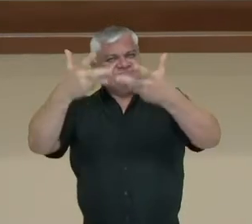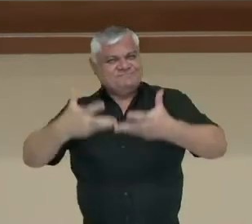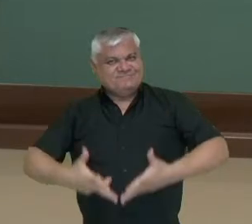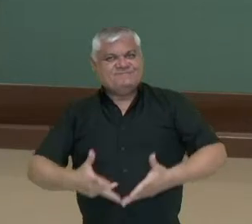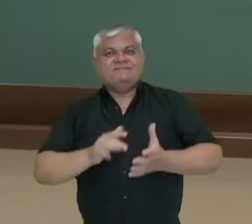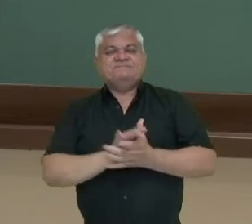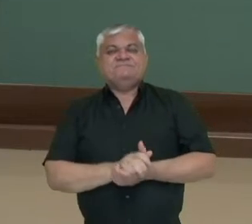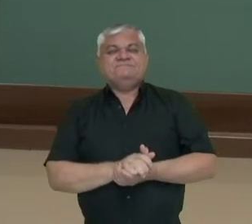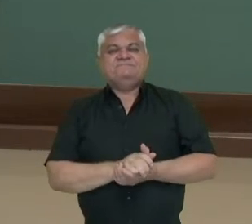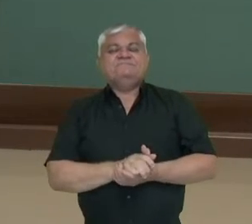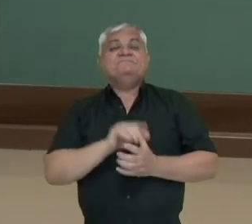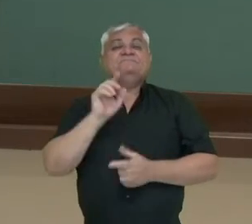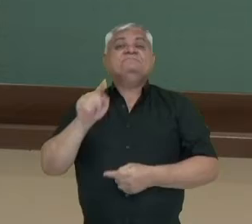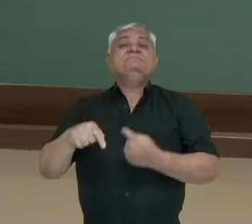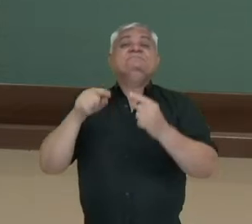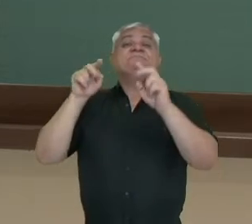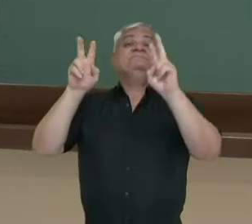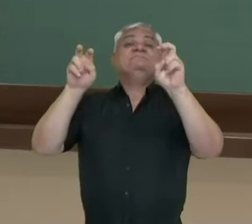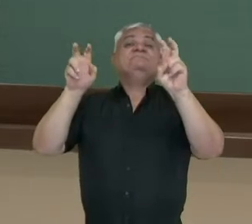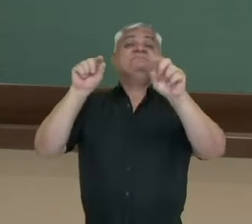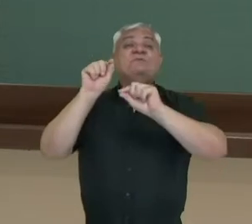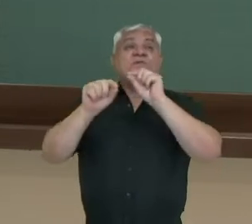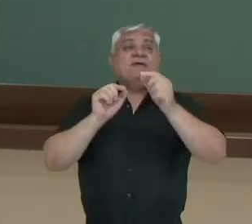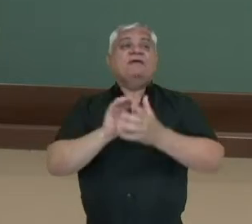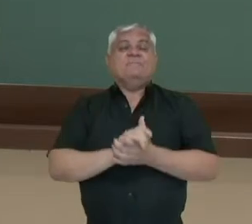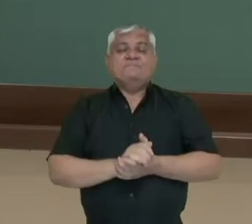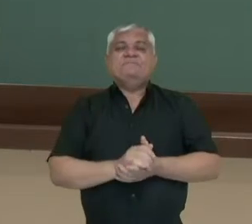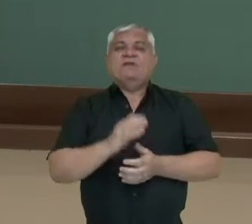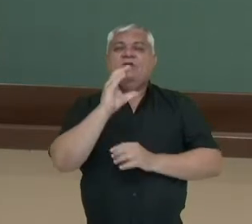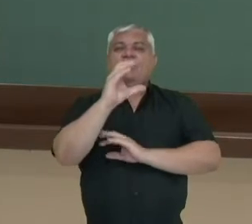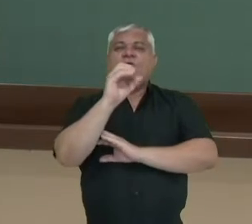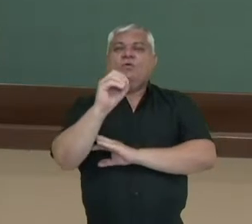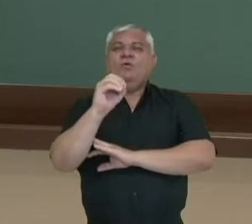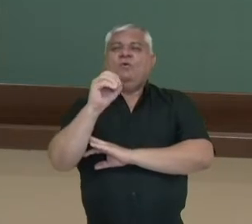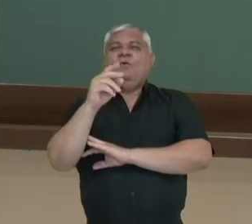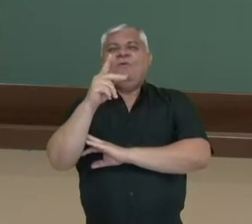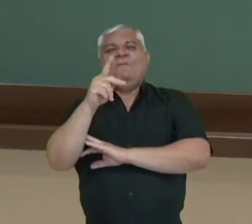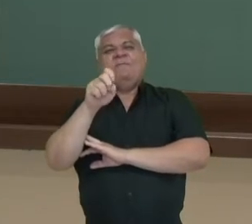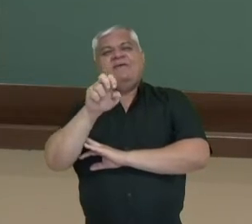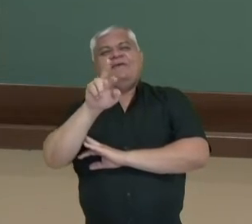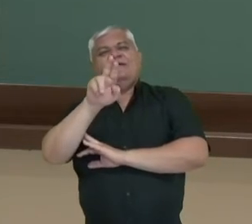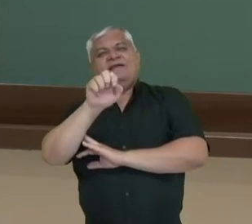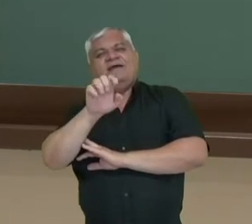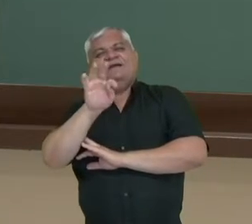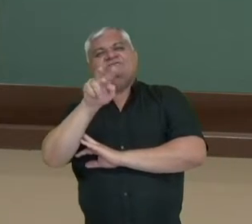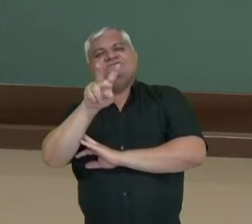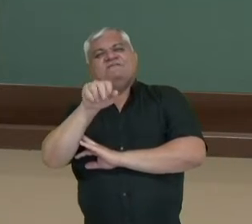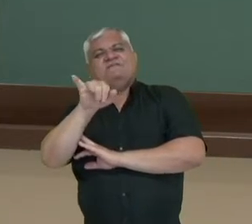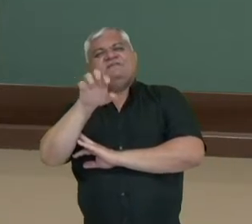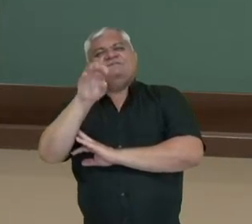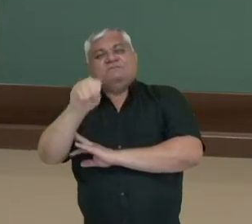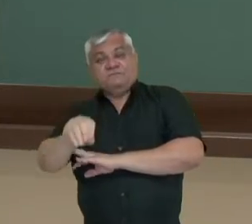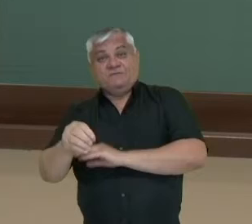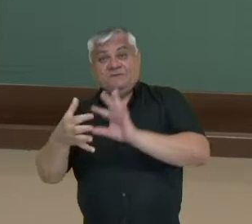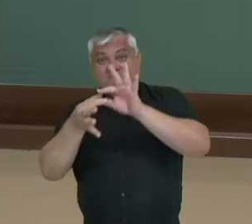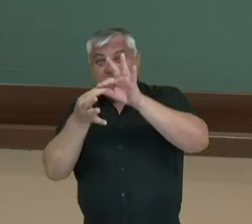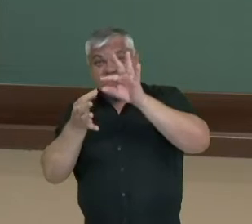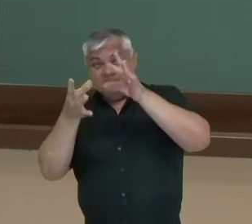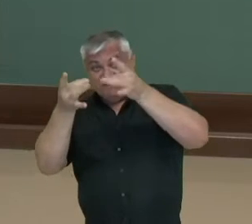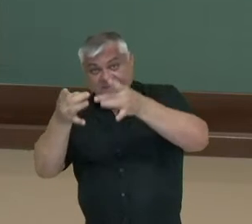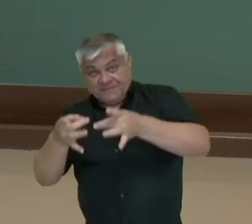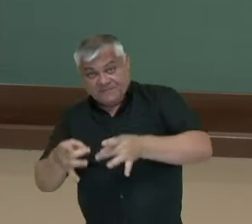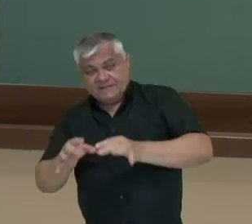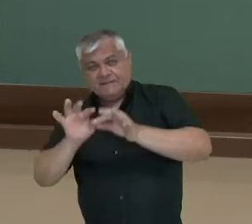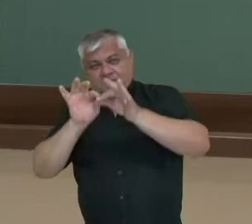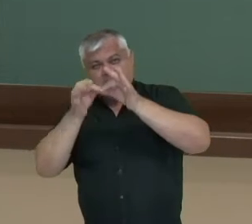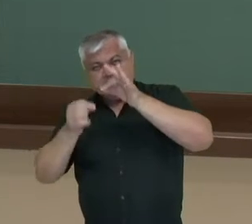o título da nossa aula é exatamente cooperativismo, né? Nesse aprofundamento que a gente vai trabalhar. E nesse vídeo a gente